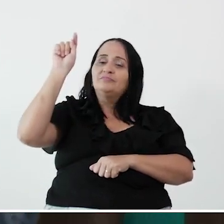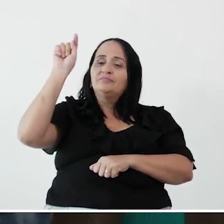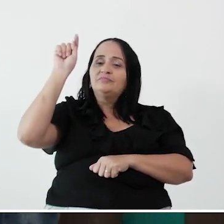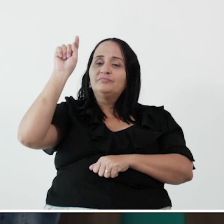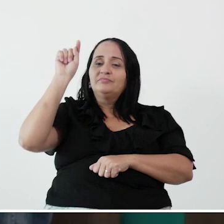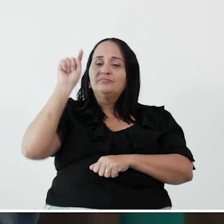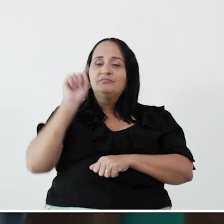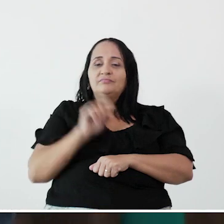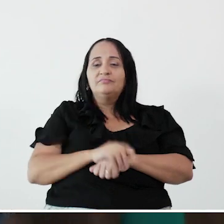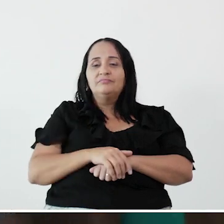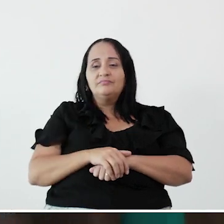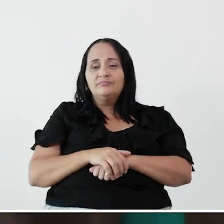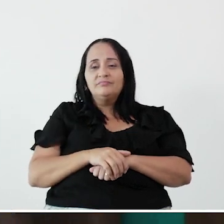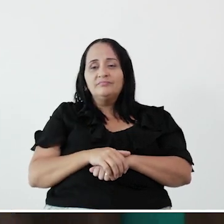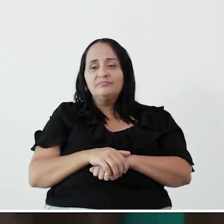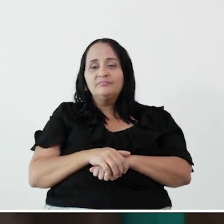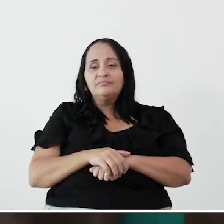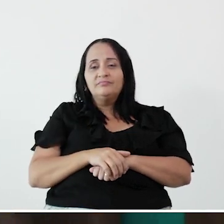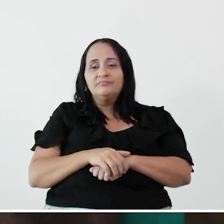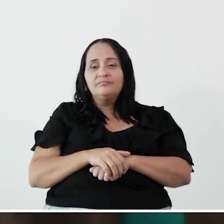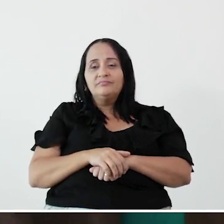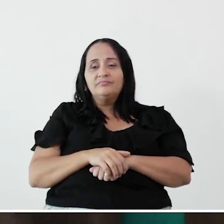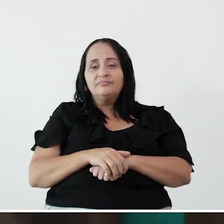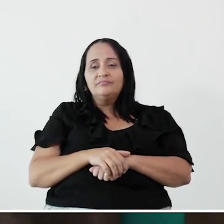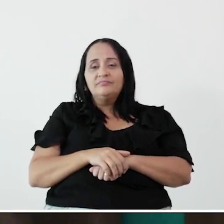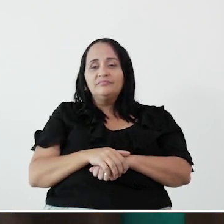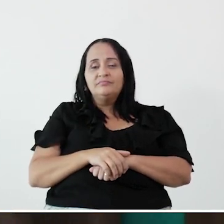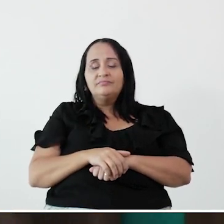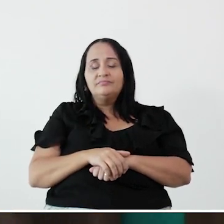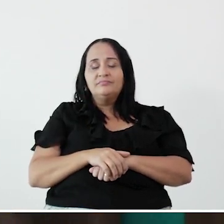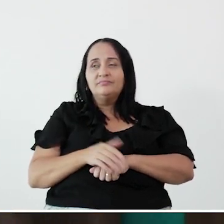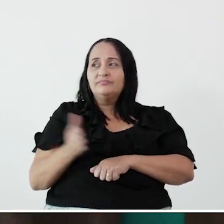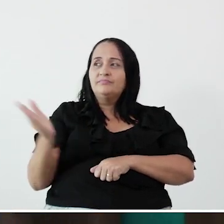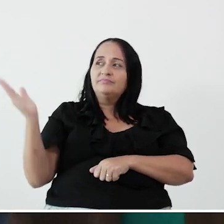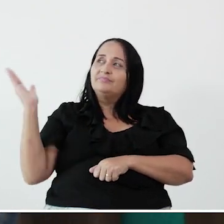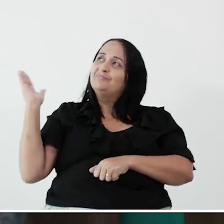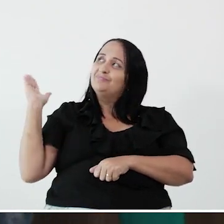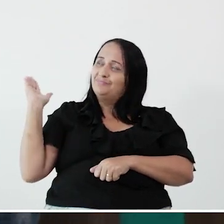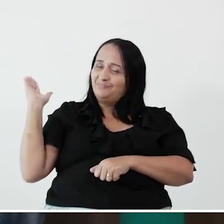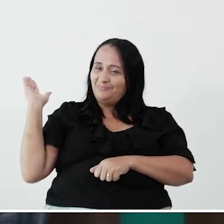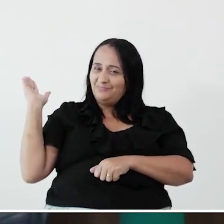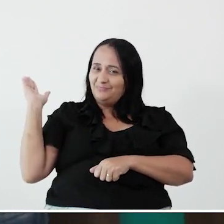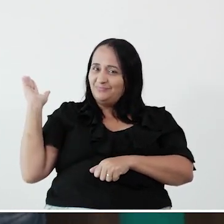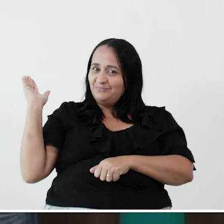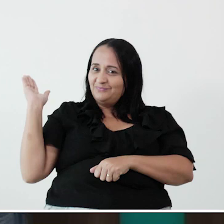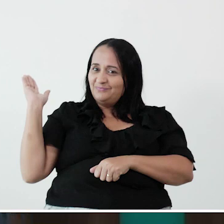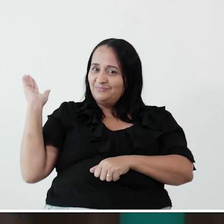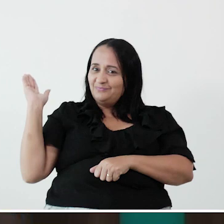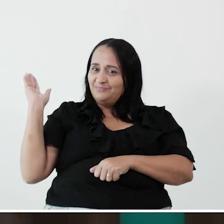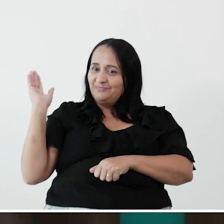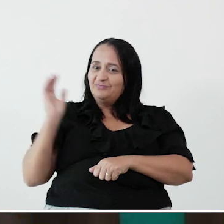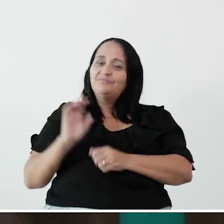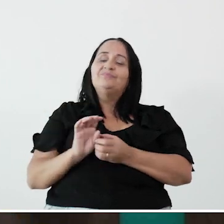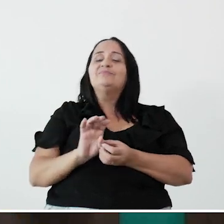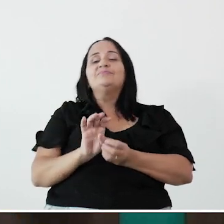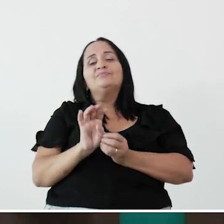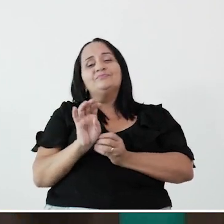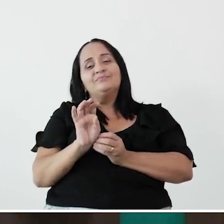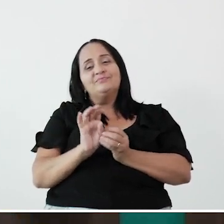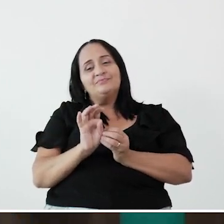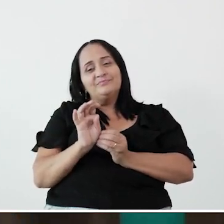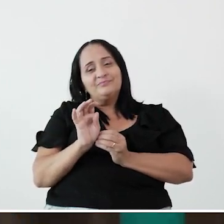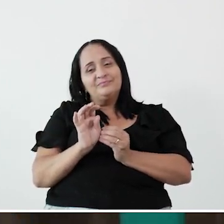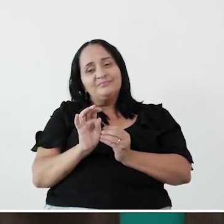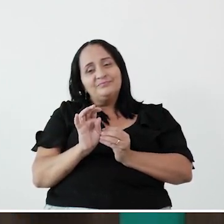o ponto de coordenadas 2, 3. Vou marcar mais um ponto para